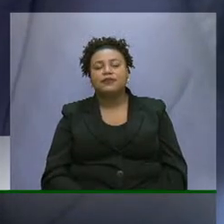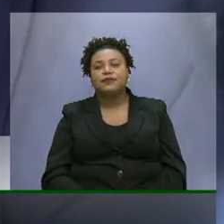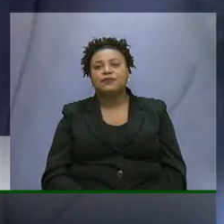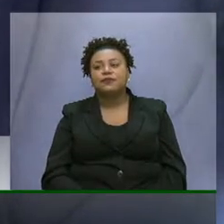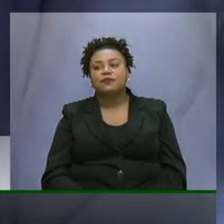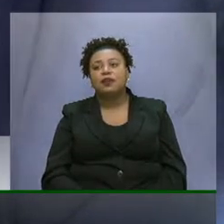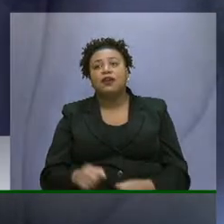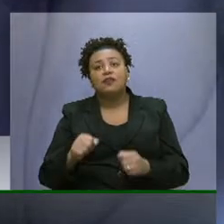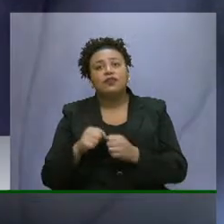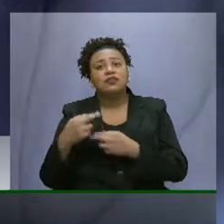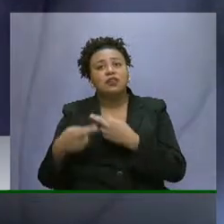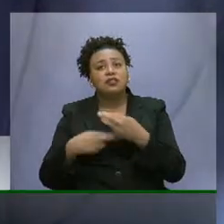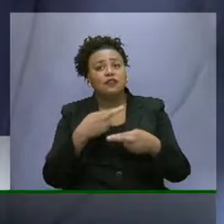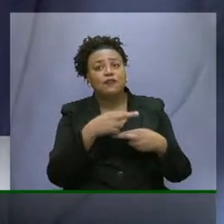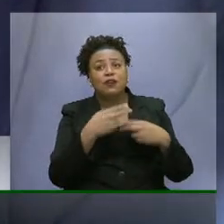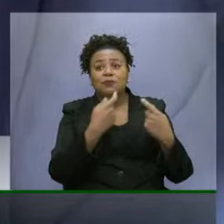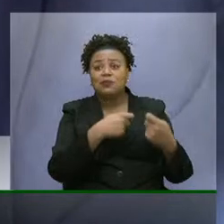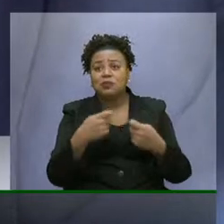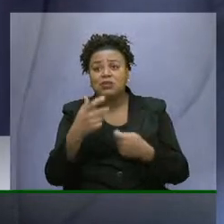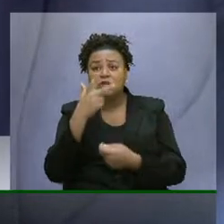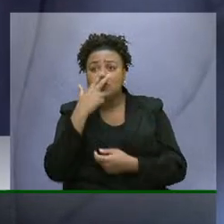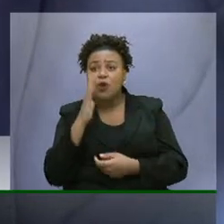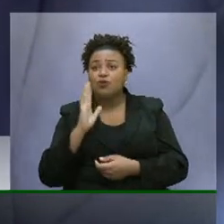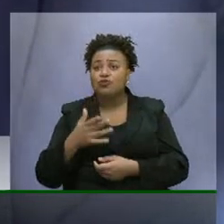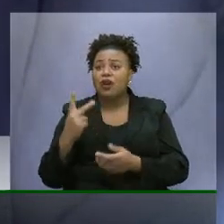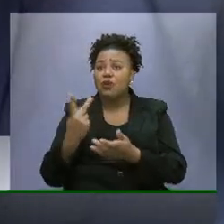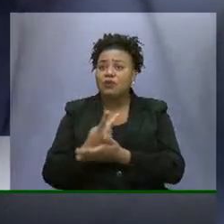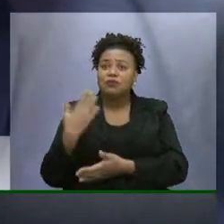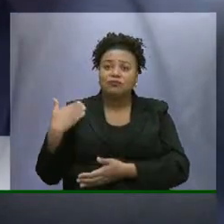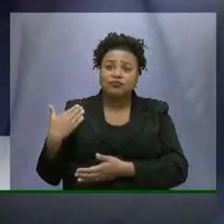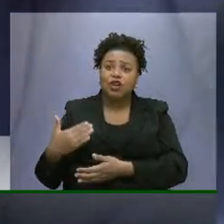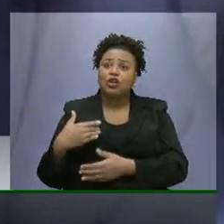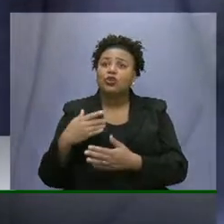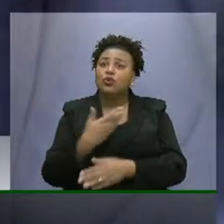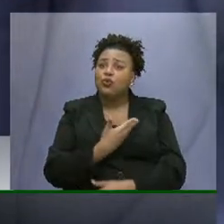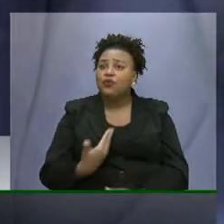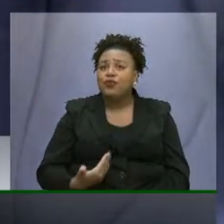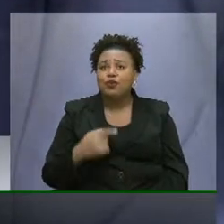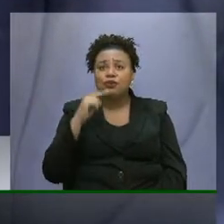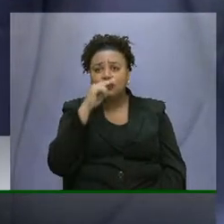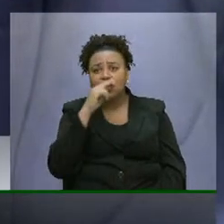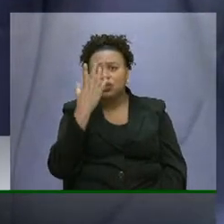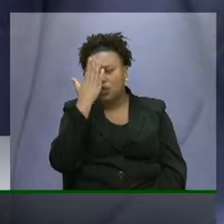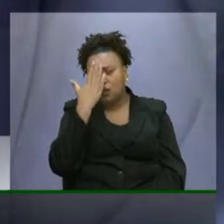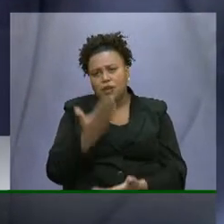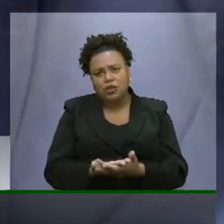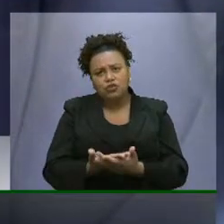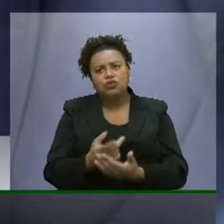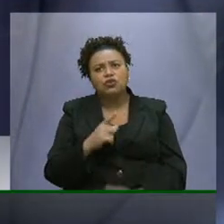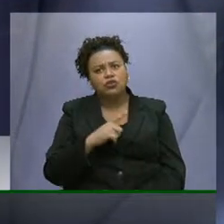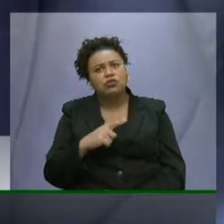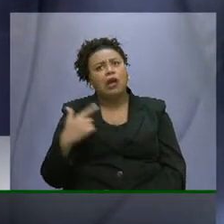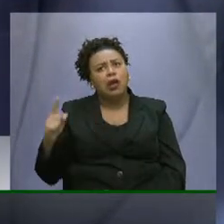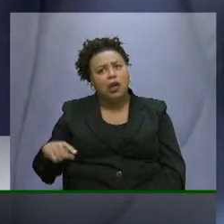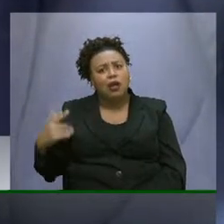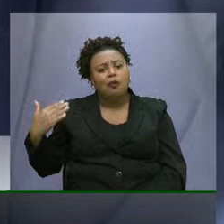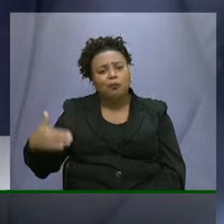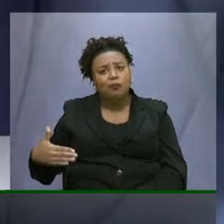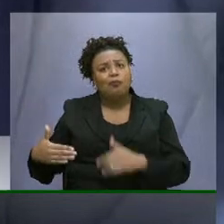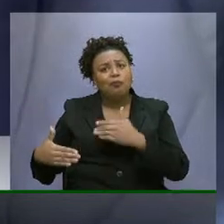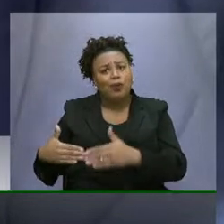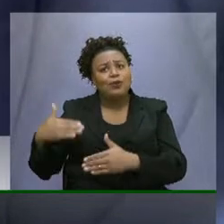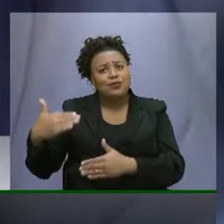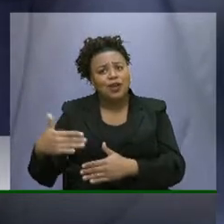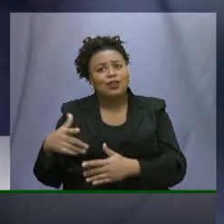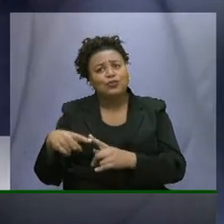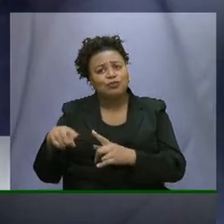para fazer as reformas necessárias, como vinha acontecendo no governo Sartori. Eu creio que nós estamos num processo de mudança